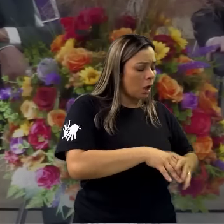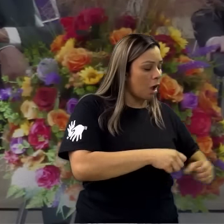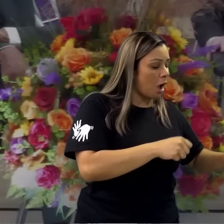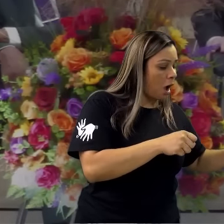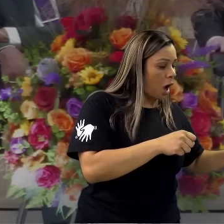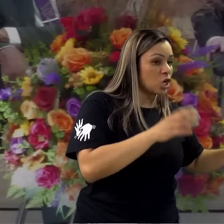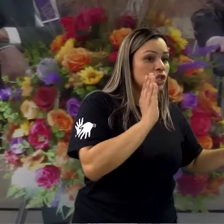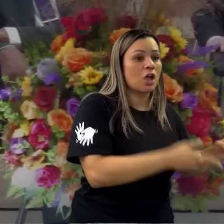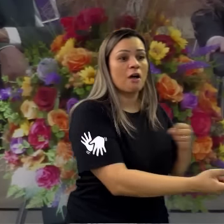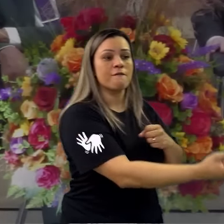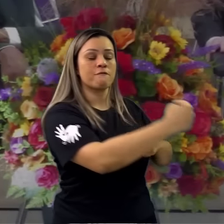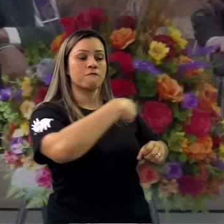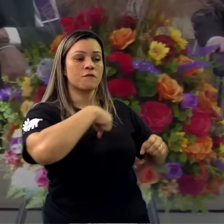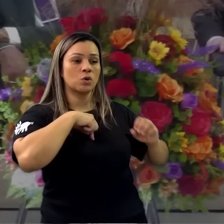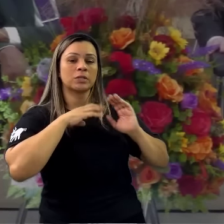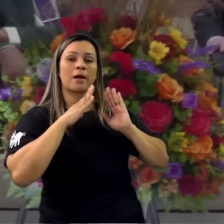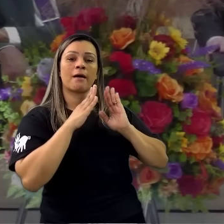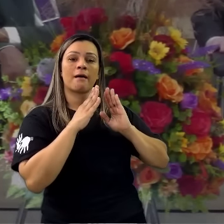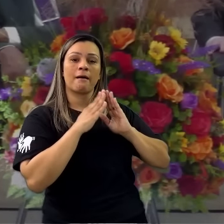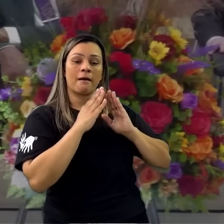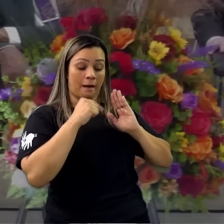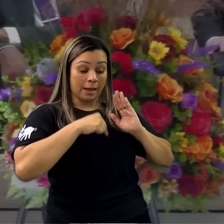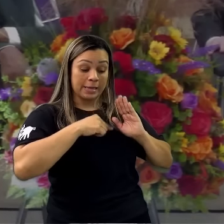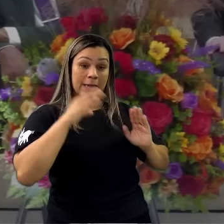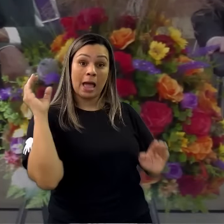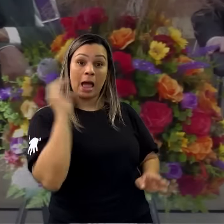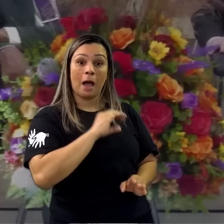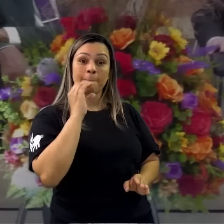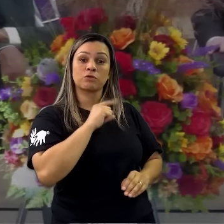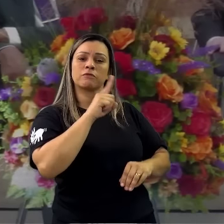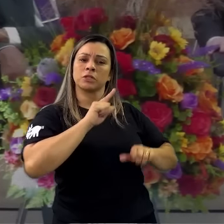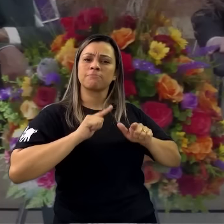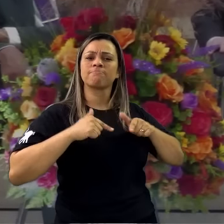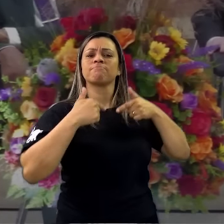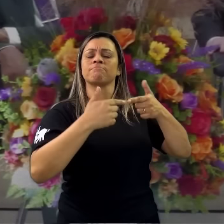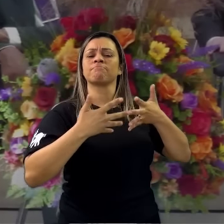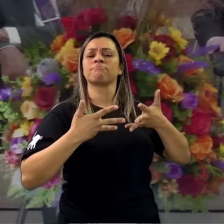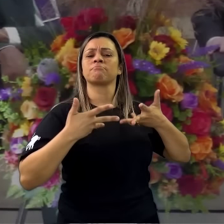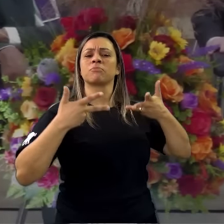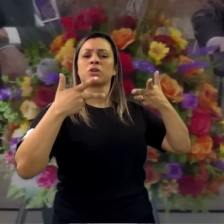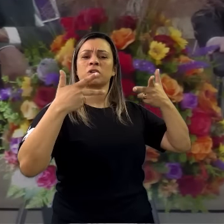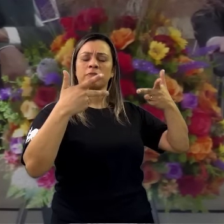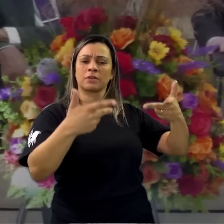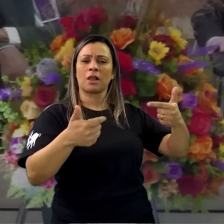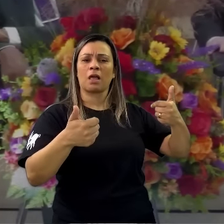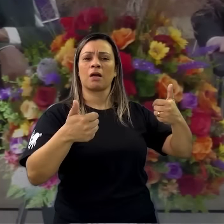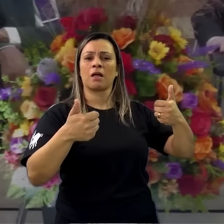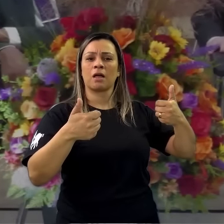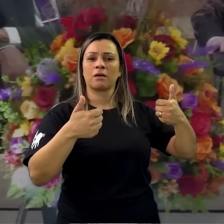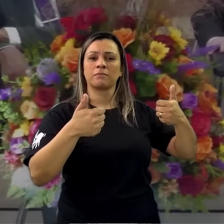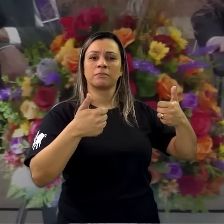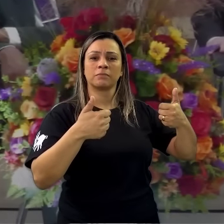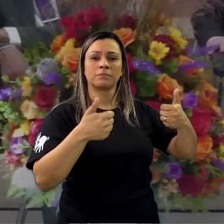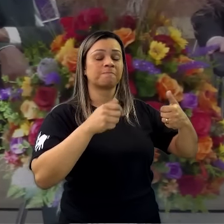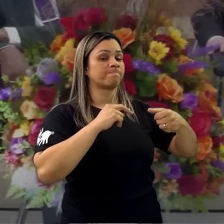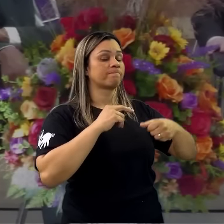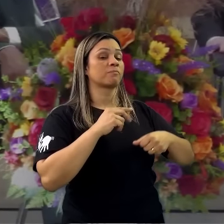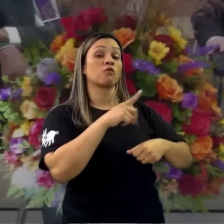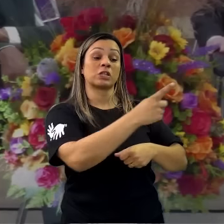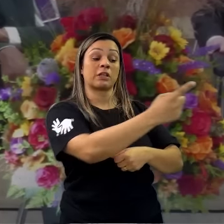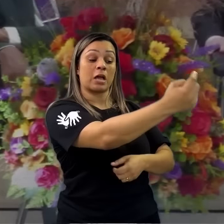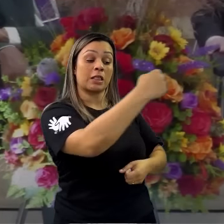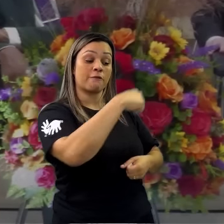nessa cidade dentro de poucos dias para uma grande obra tu chegar lá mas não vai desfazer a mala porque tu